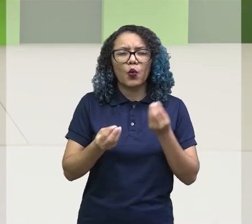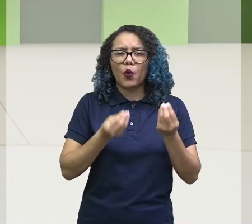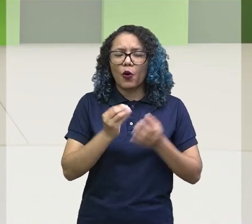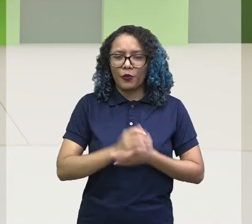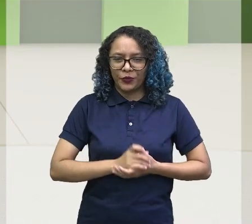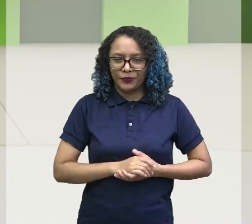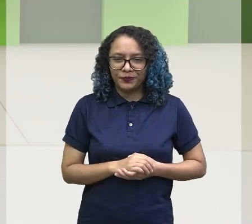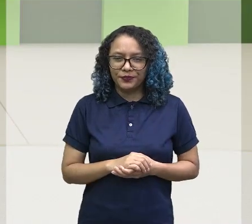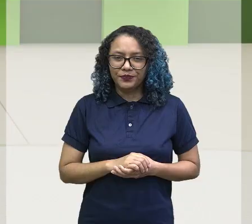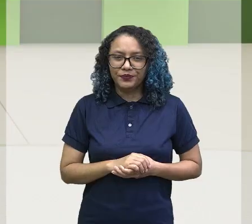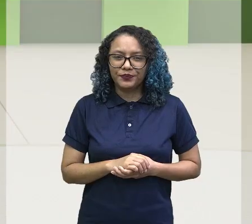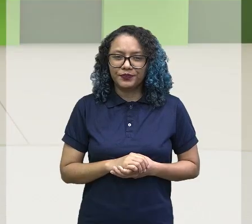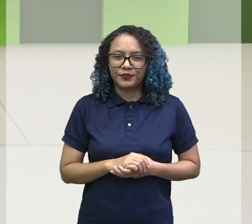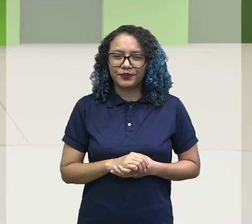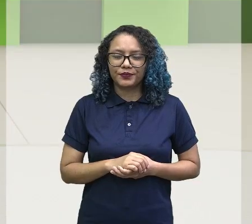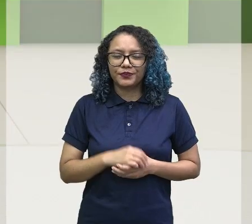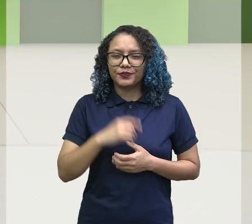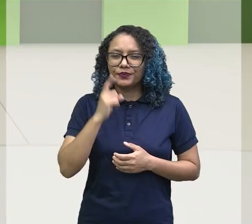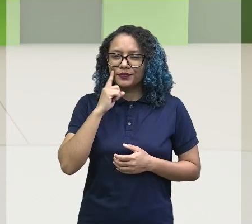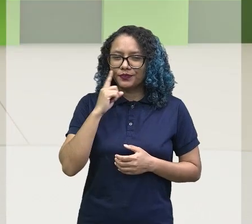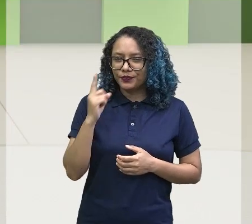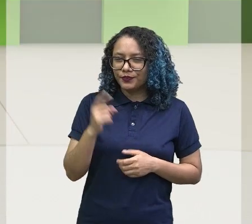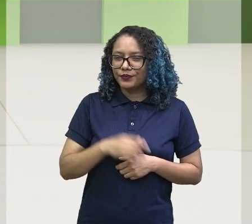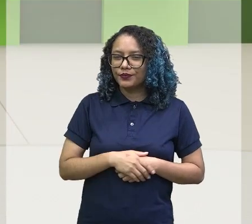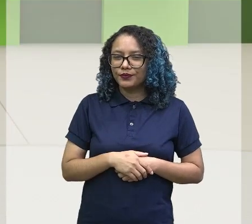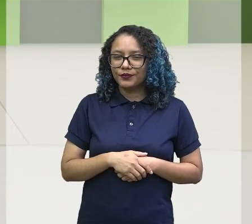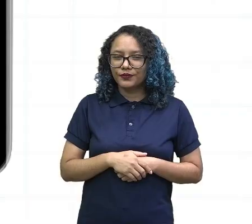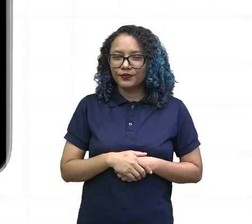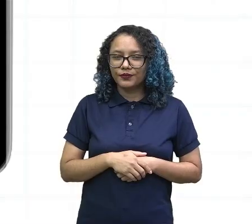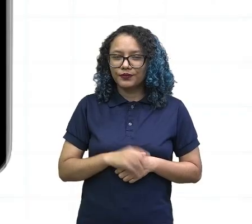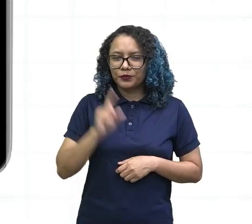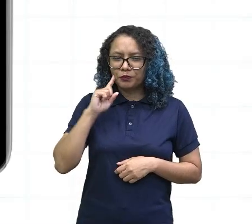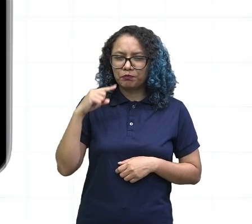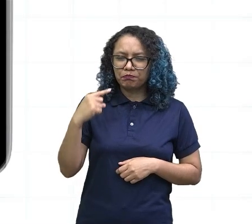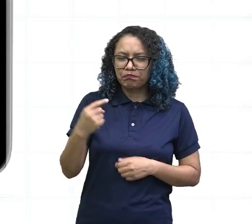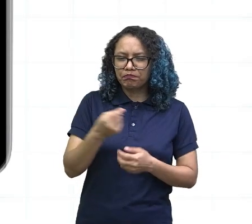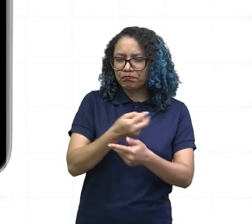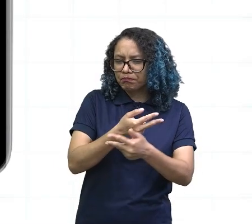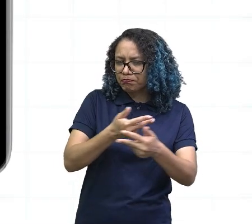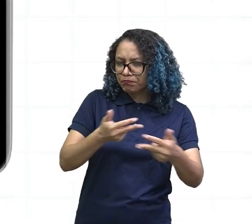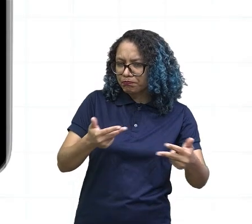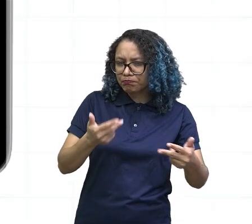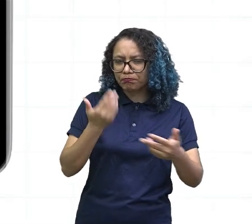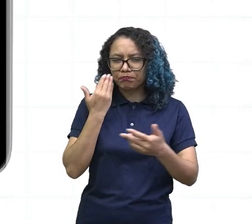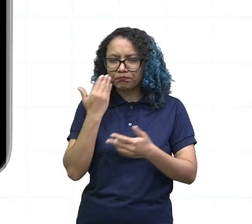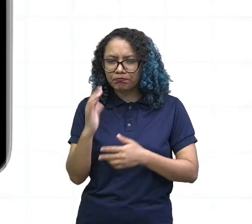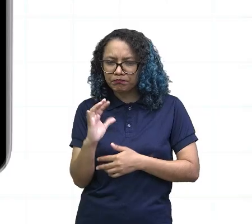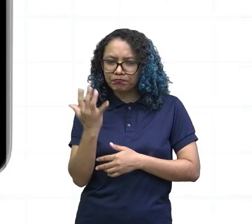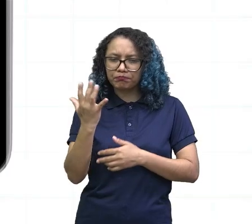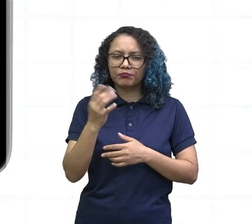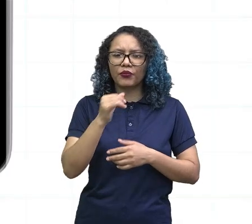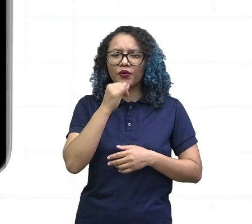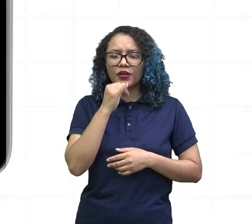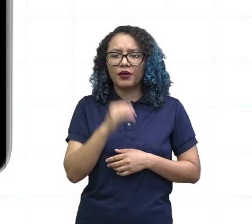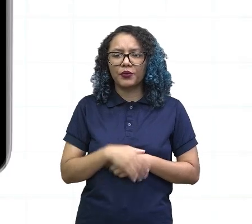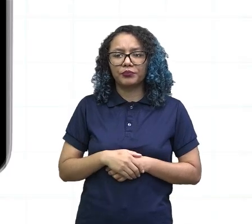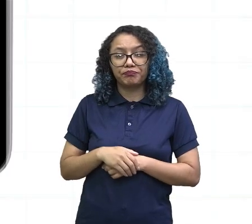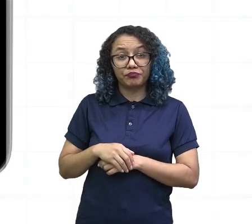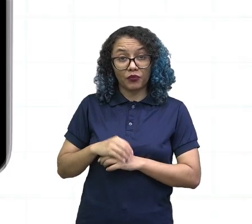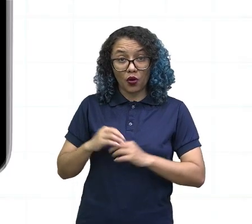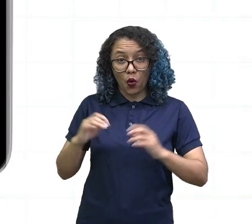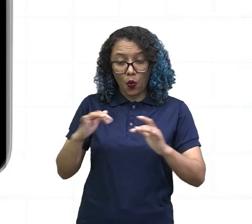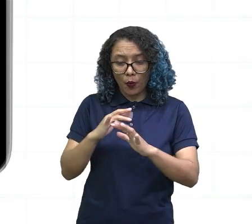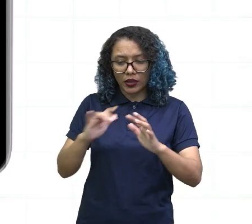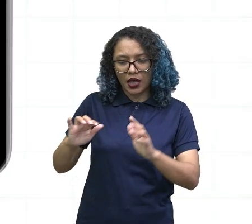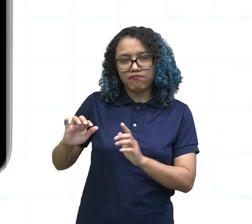aí, você tem diversas situações ali do cotidiano, né, do meio ambiente, por exemplo, e aí você visualiza ali a poluição urbana do